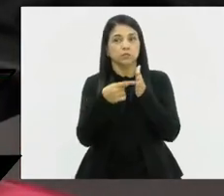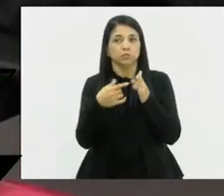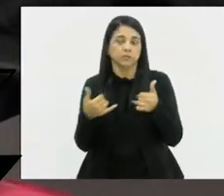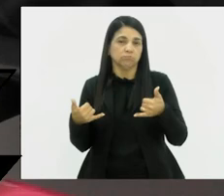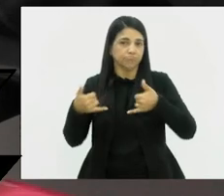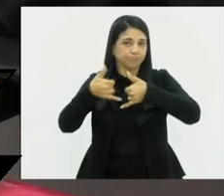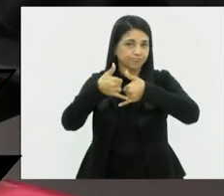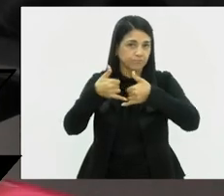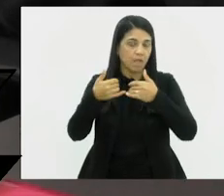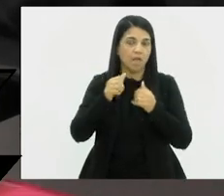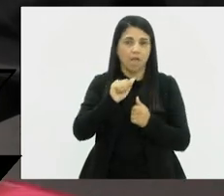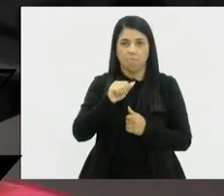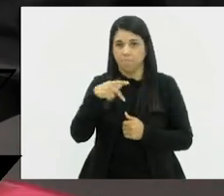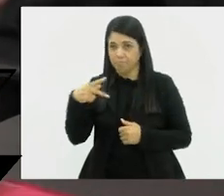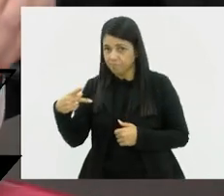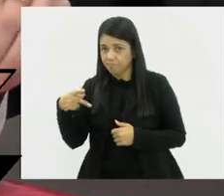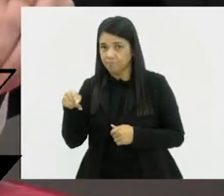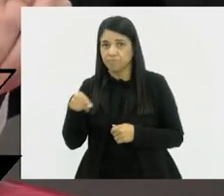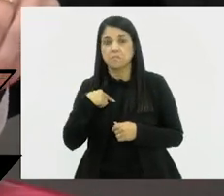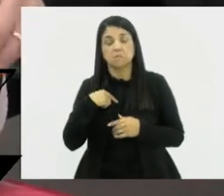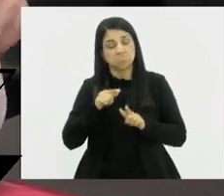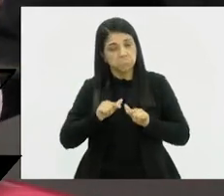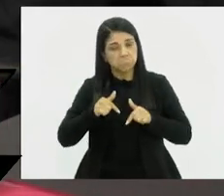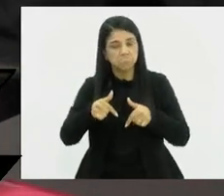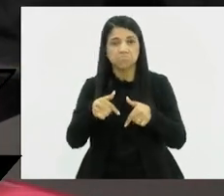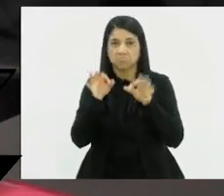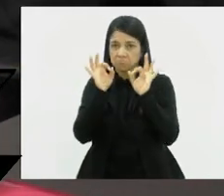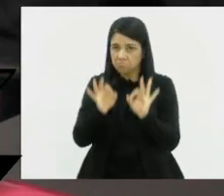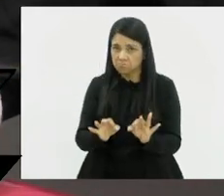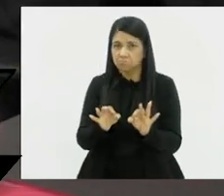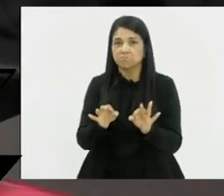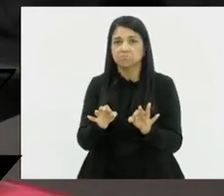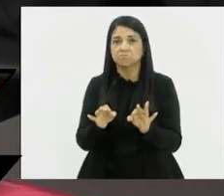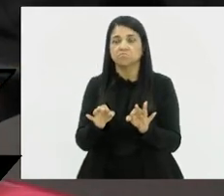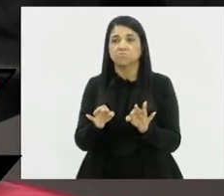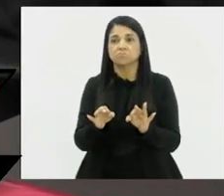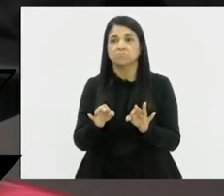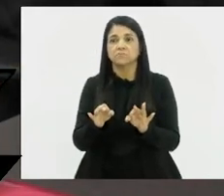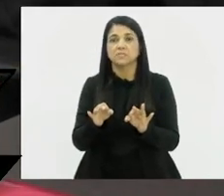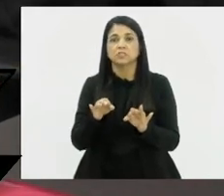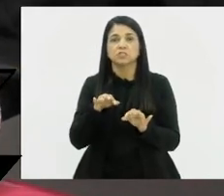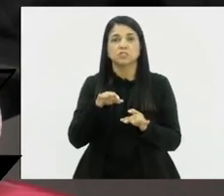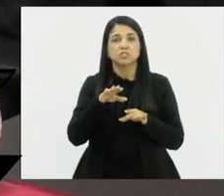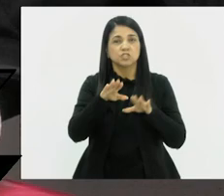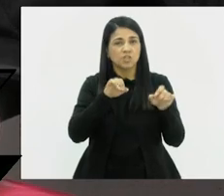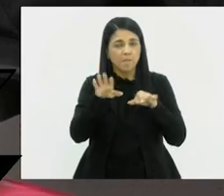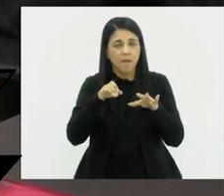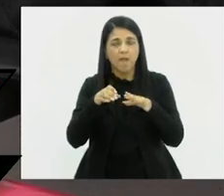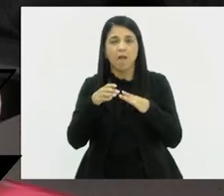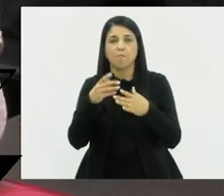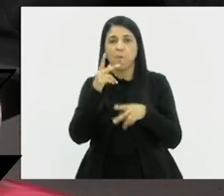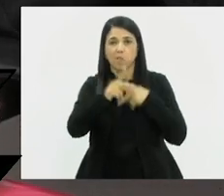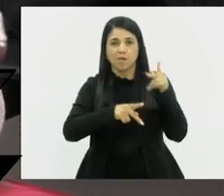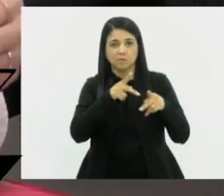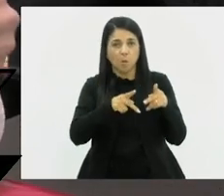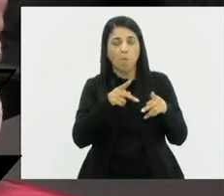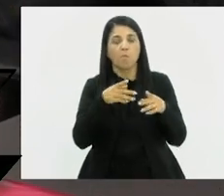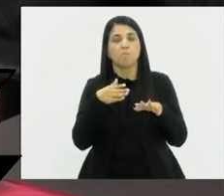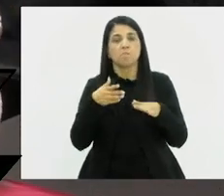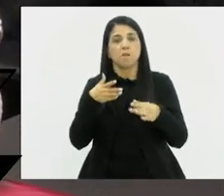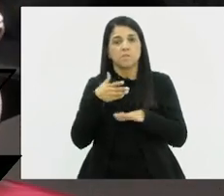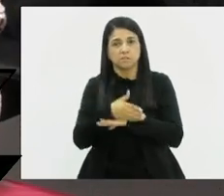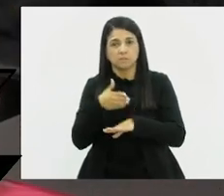talvez seja uma forma bem efetiva de chamar os civis para poderem participar disso. E a gente tem um movimento muito